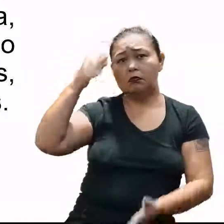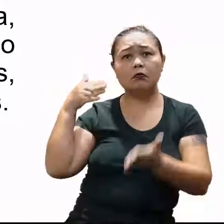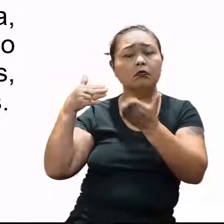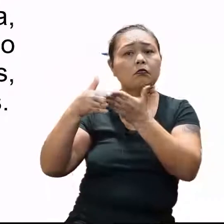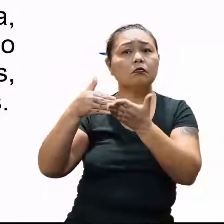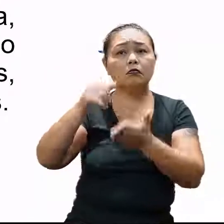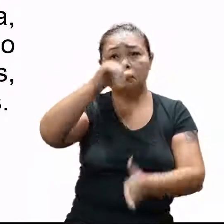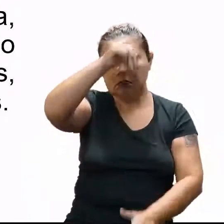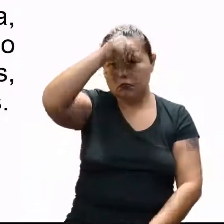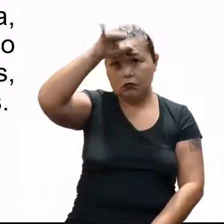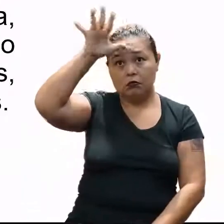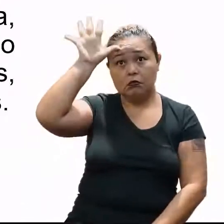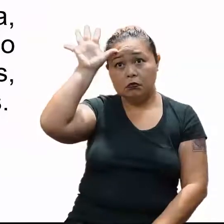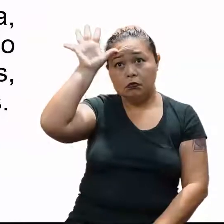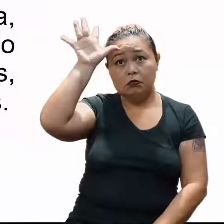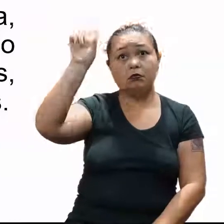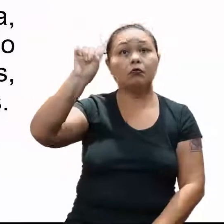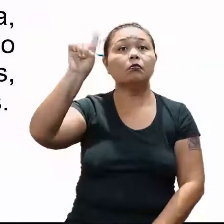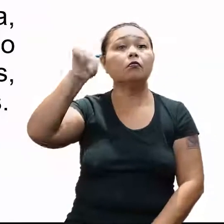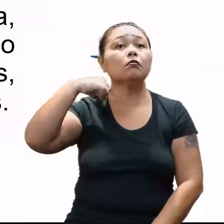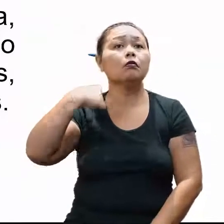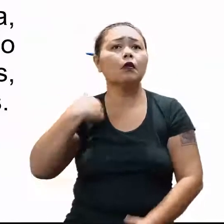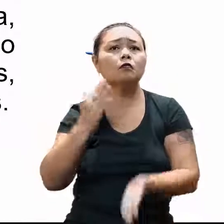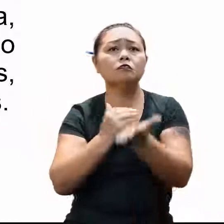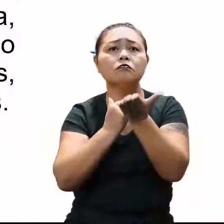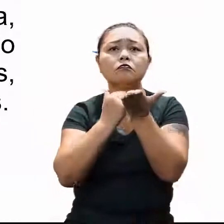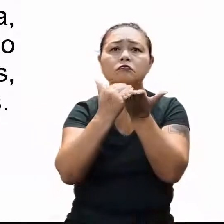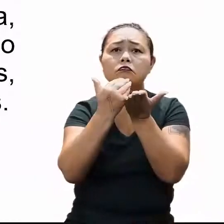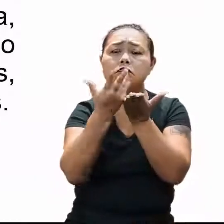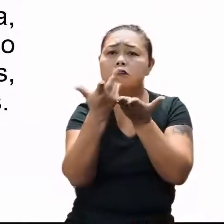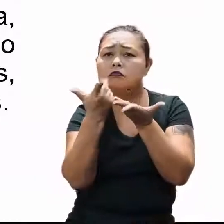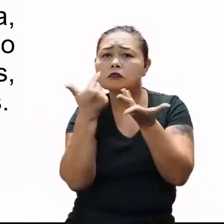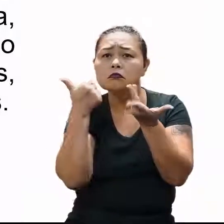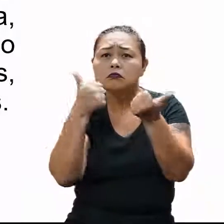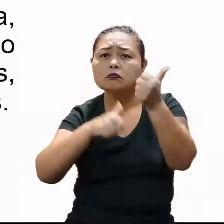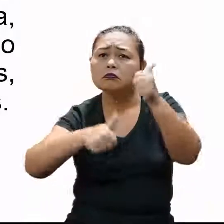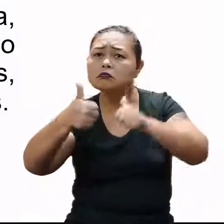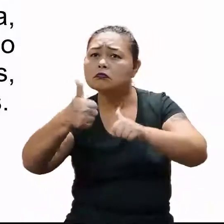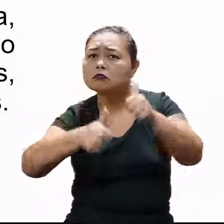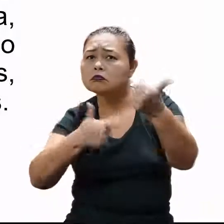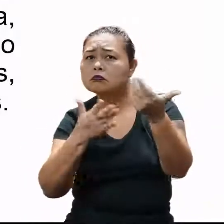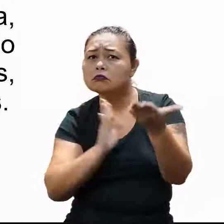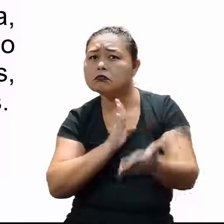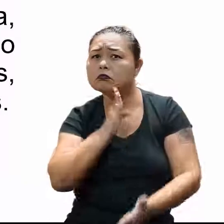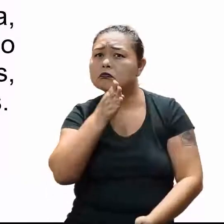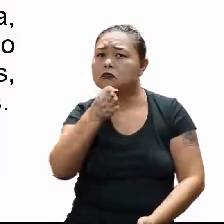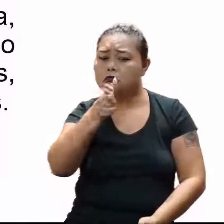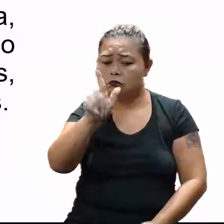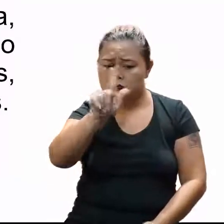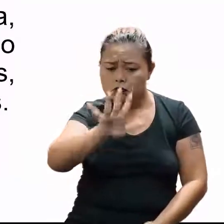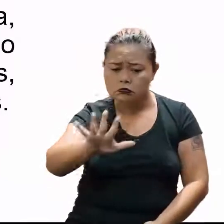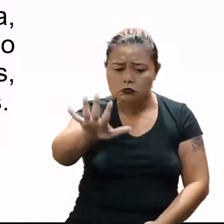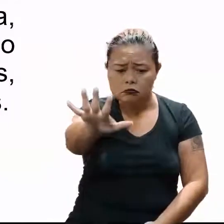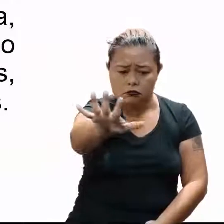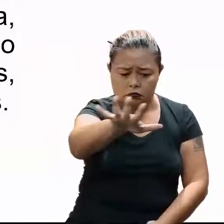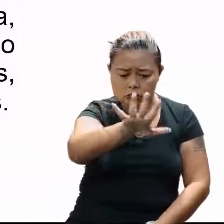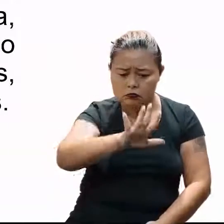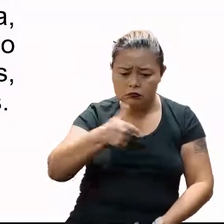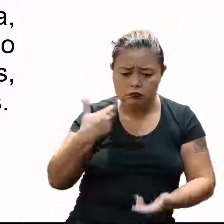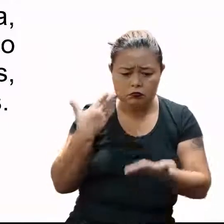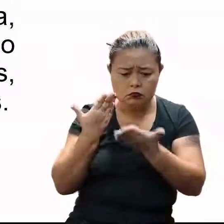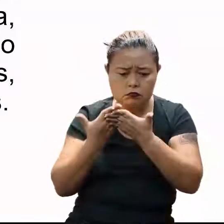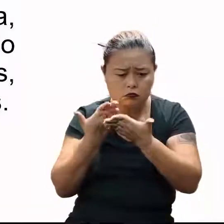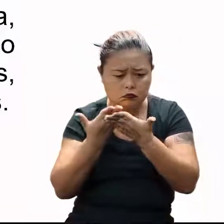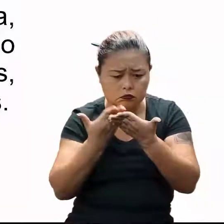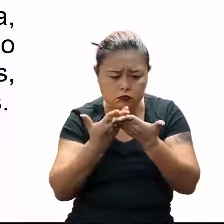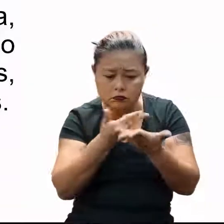Antônio do Rio Madeira. Iniciou o seu levantamento e determinação geográfica, estudo das